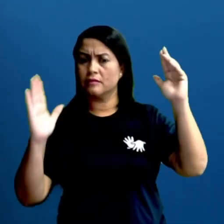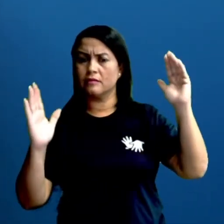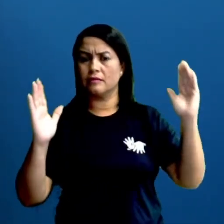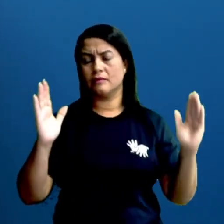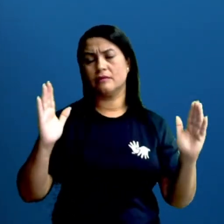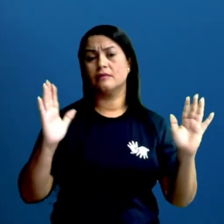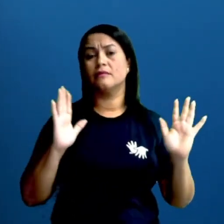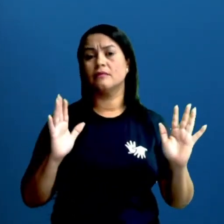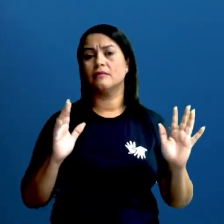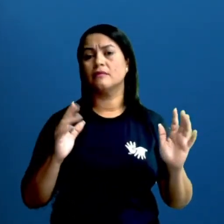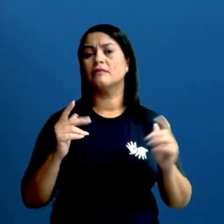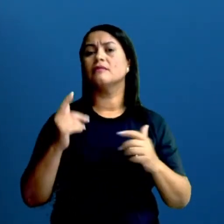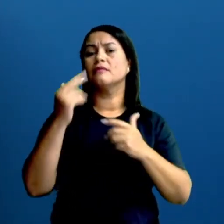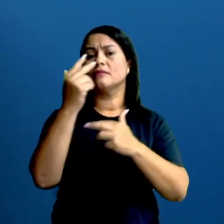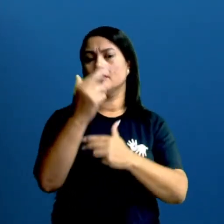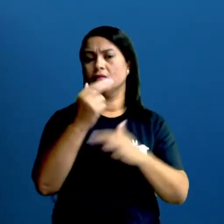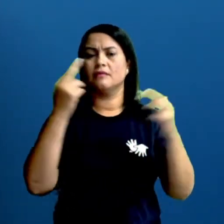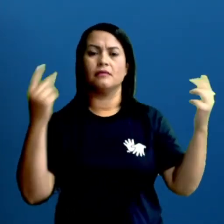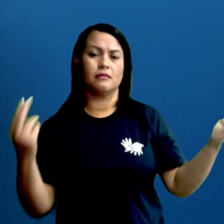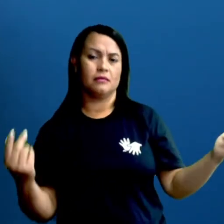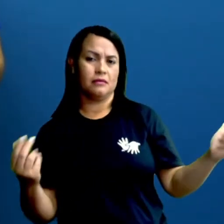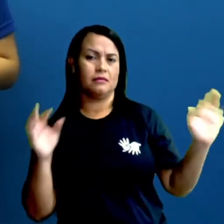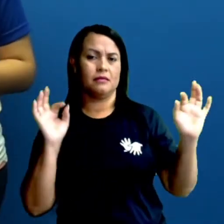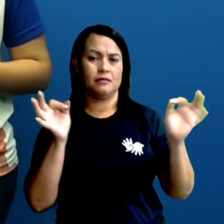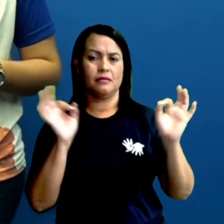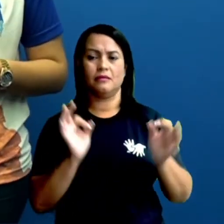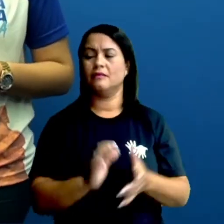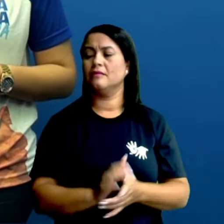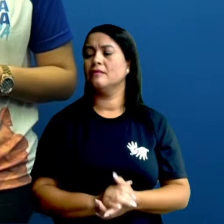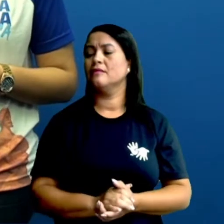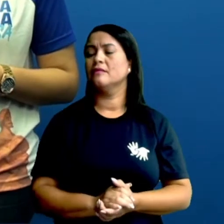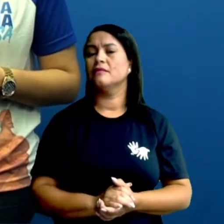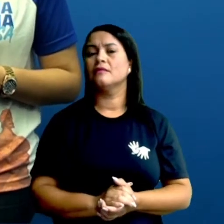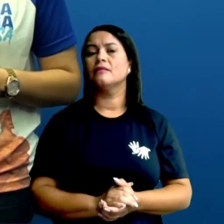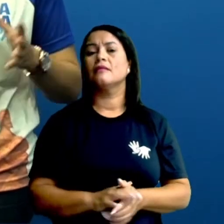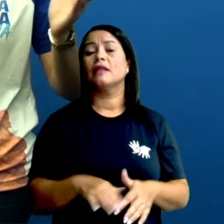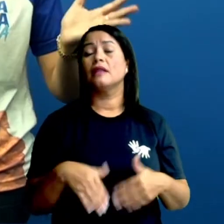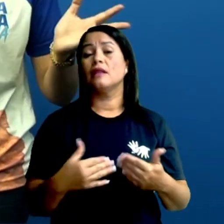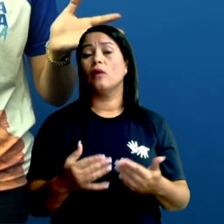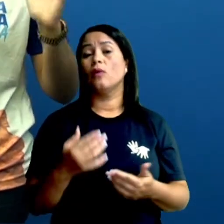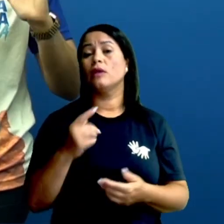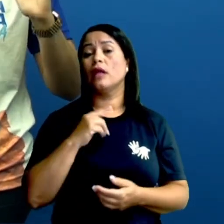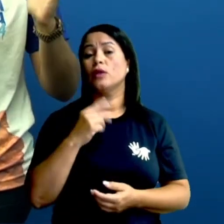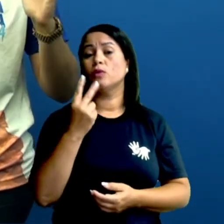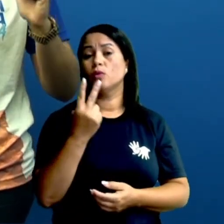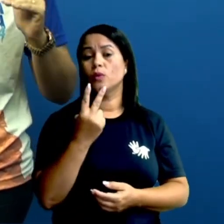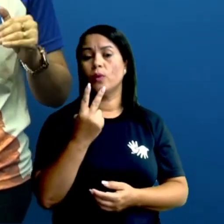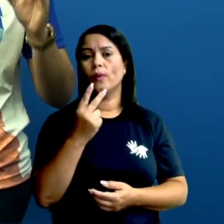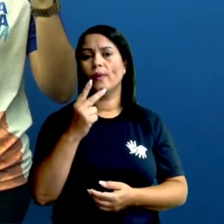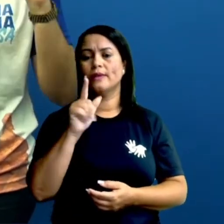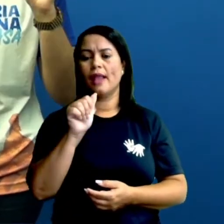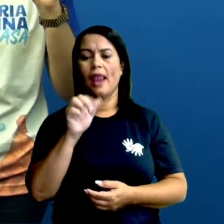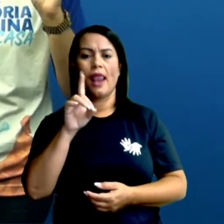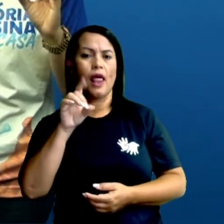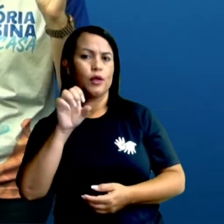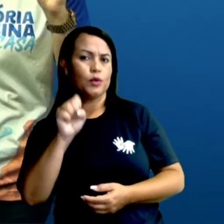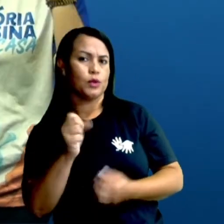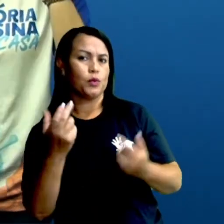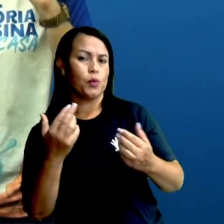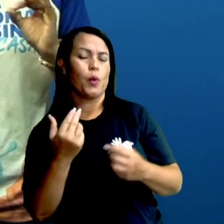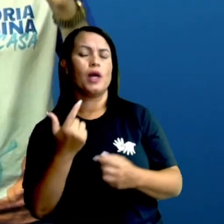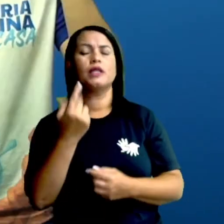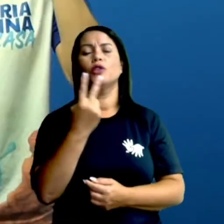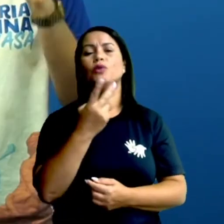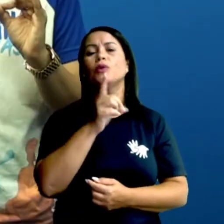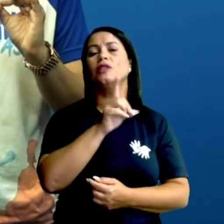desse. Mas esses 2 aqui são o quê? Iguais. Não é isso? Ou seja, 2 lados iguais e 2 lados diferentes. Nós chamamos de quê?